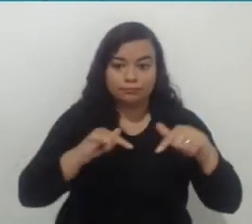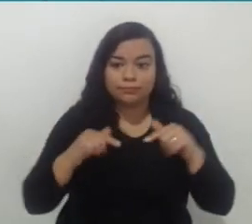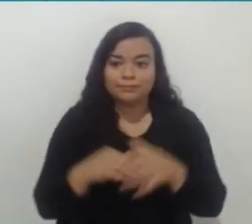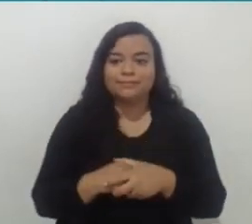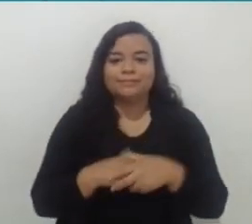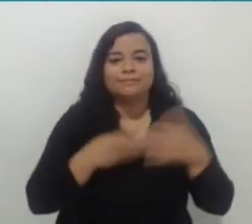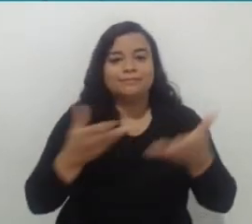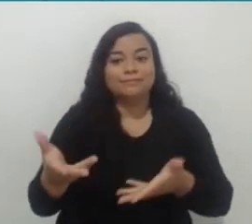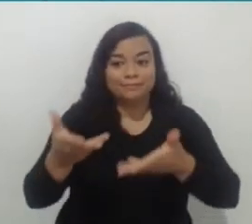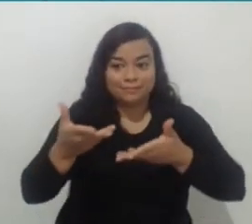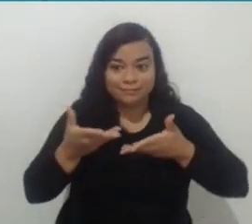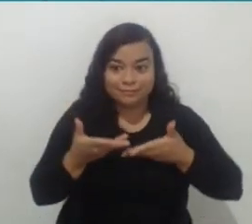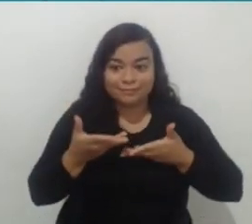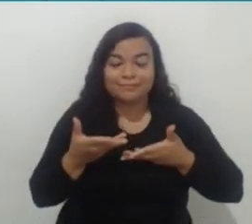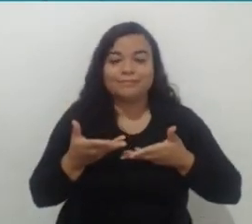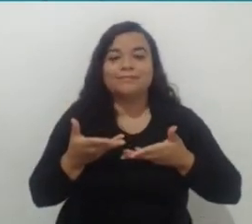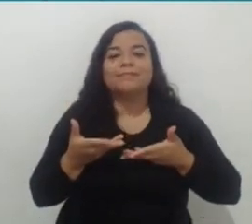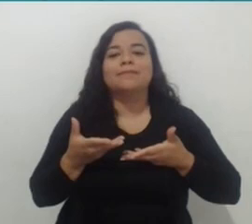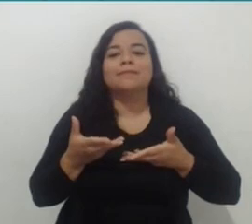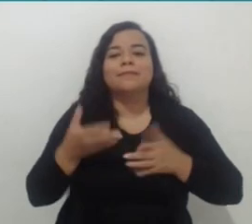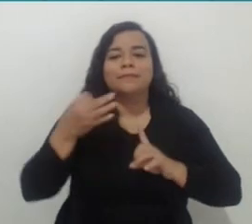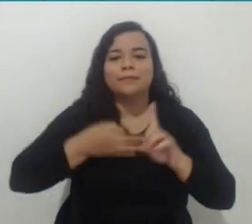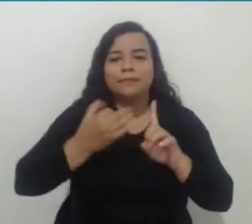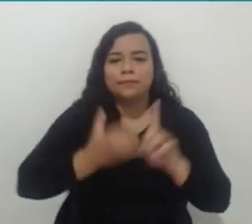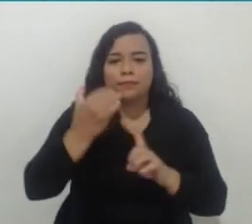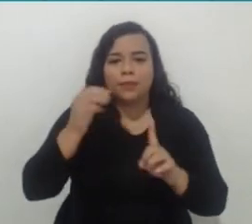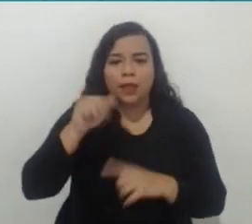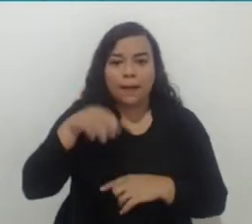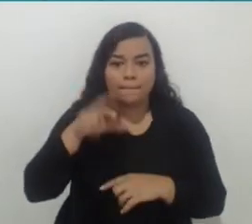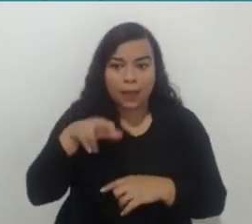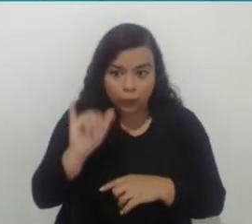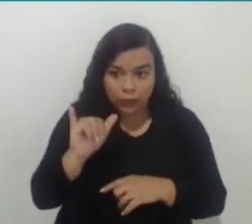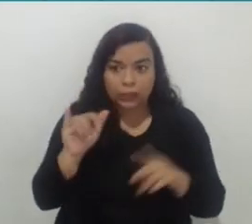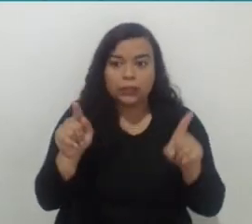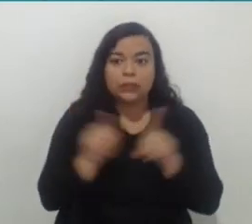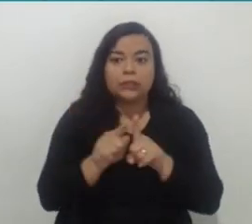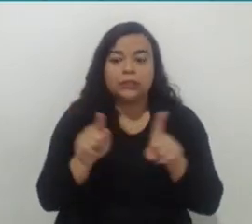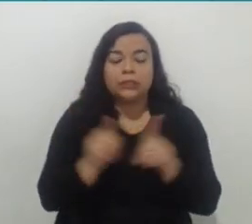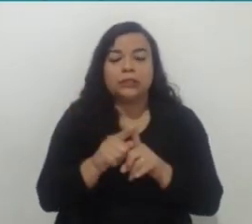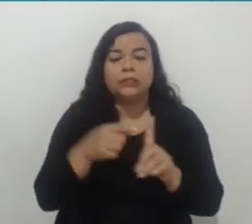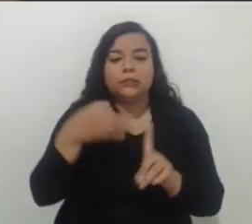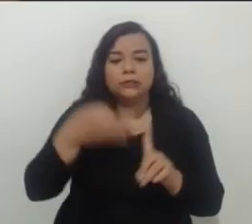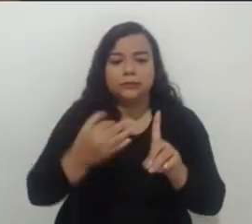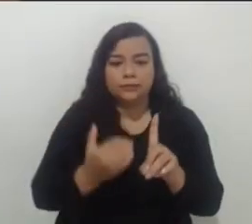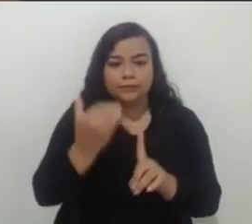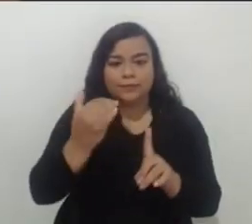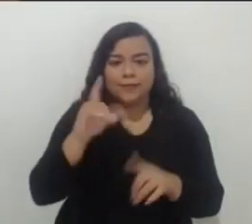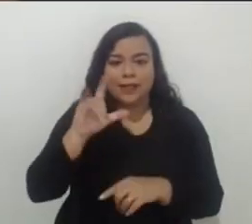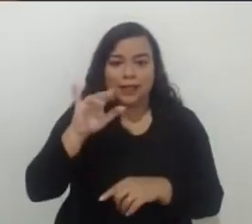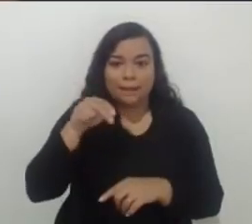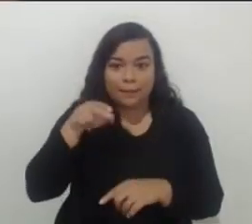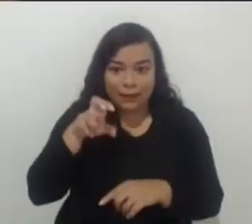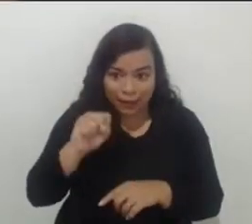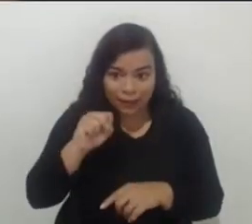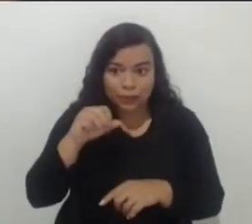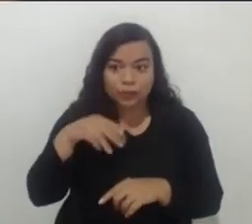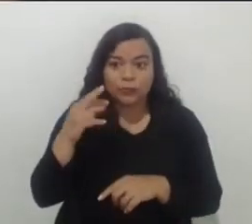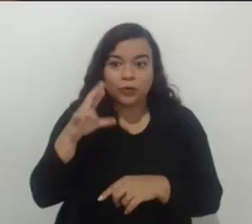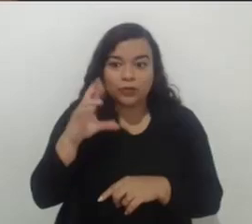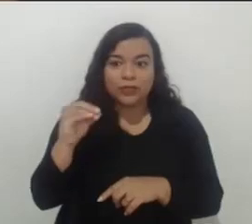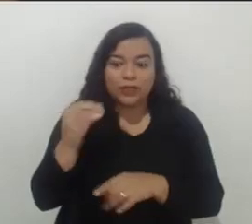Boas-vindas aos desembargadores Amauri Moura Sobrinho e desembargador Ibanês Monteiro, que retornaram de